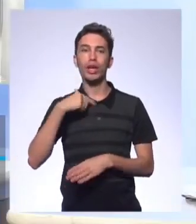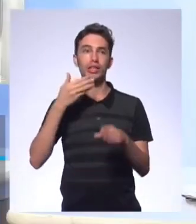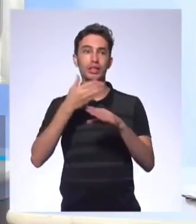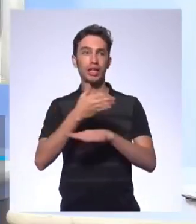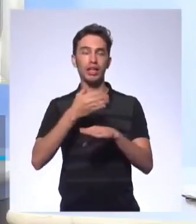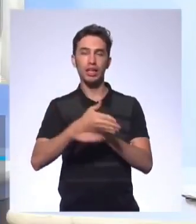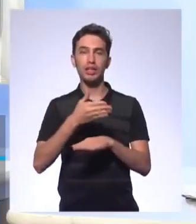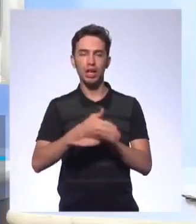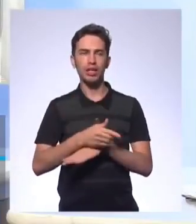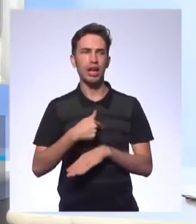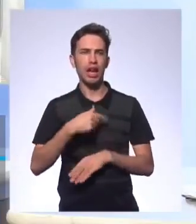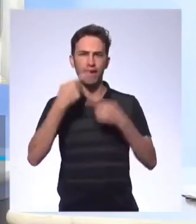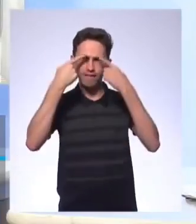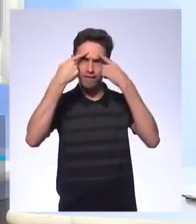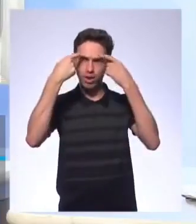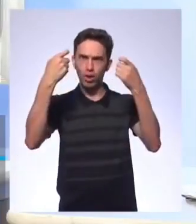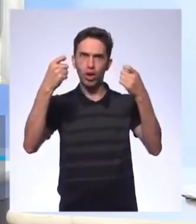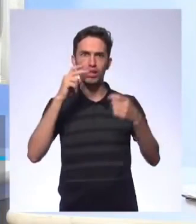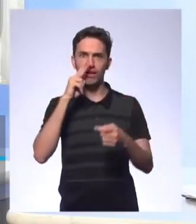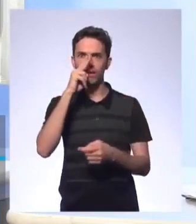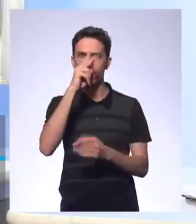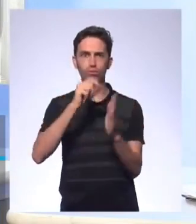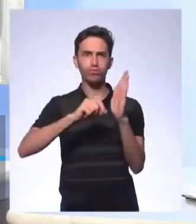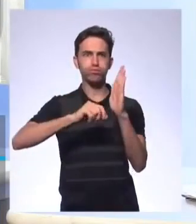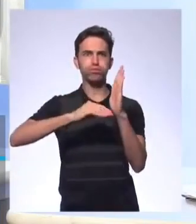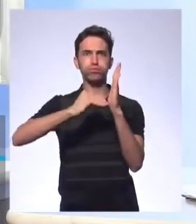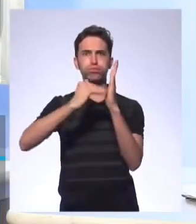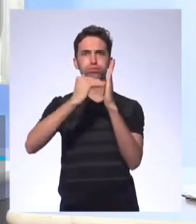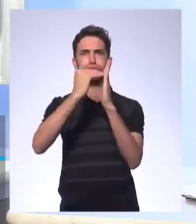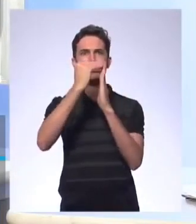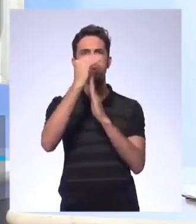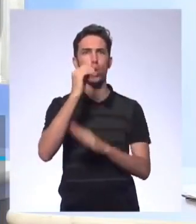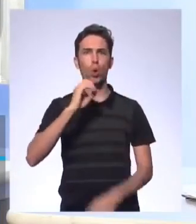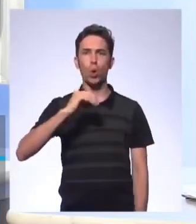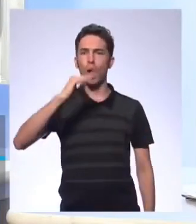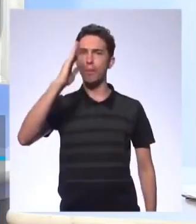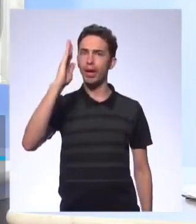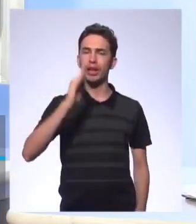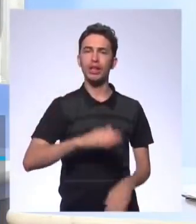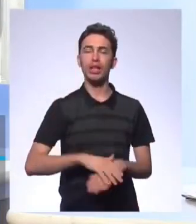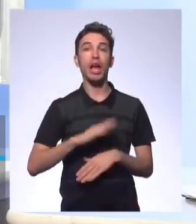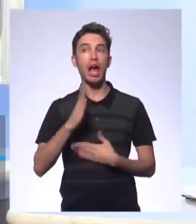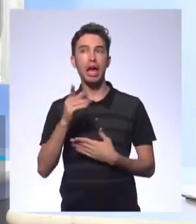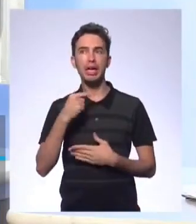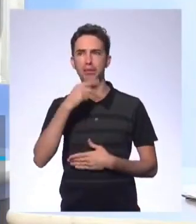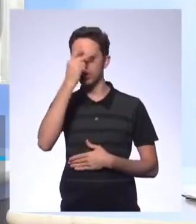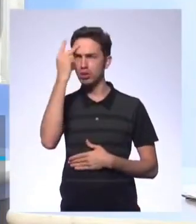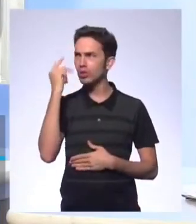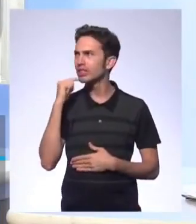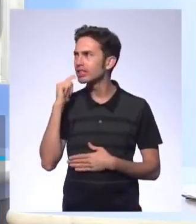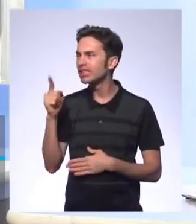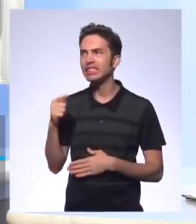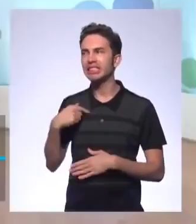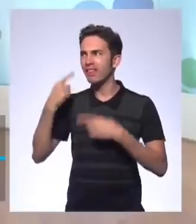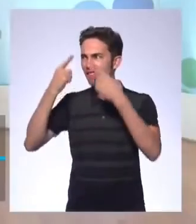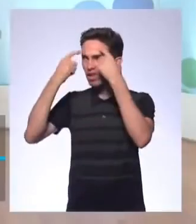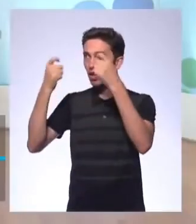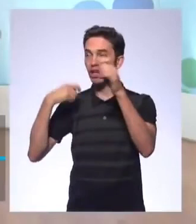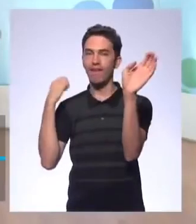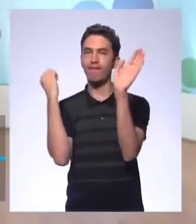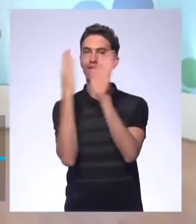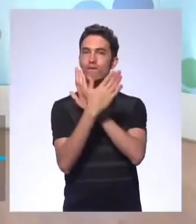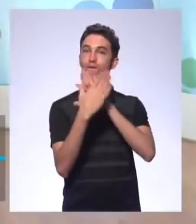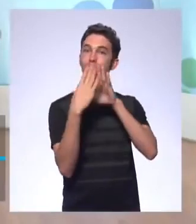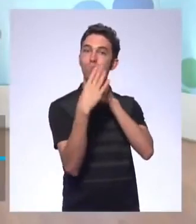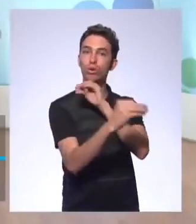ir para os campos, começaram a fugir para a zona rural. Ok, até aqui? Ok. Beleza. Então,